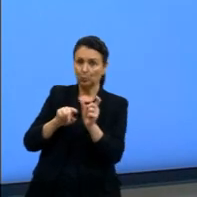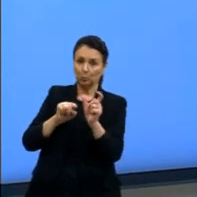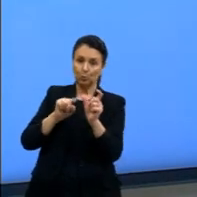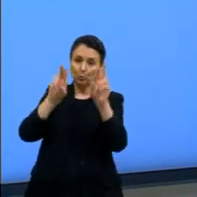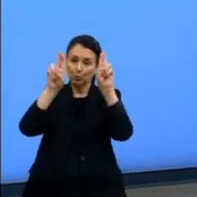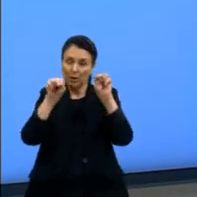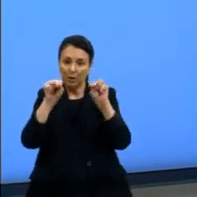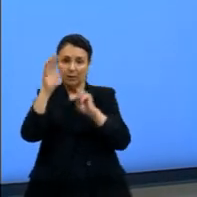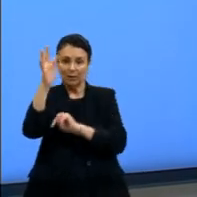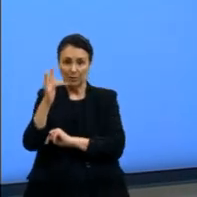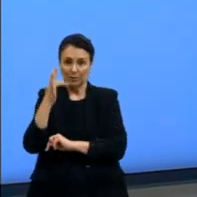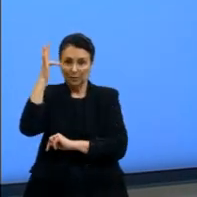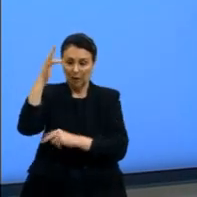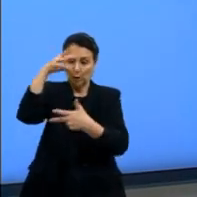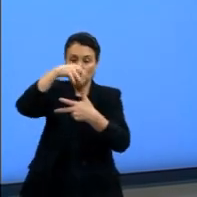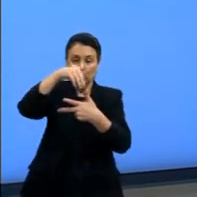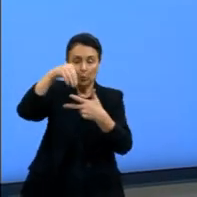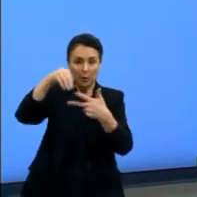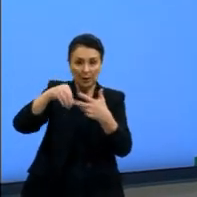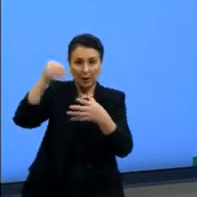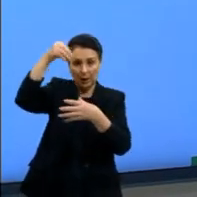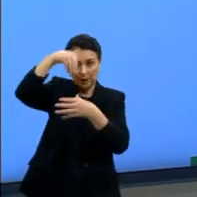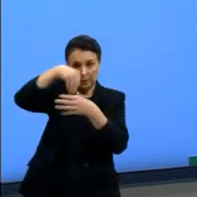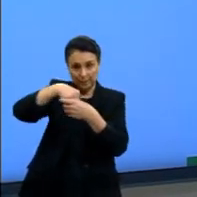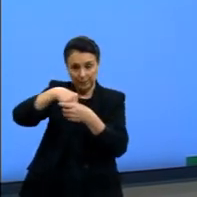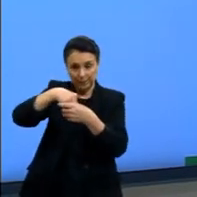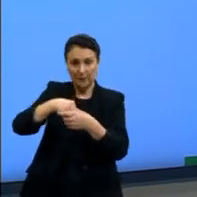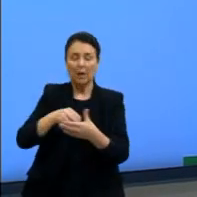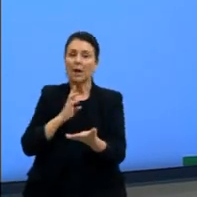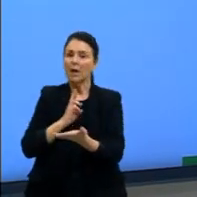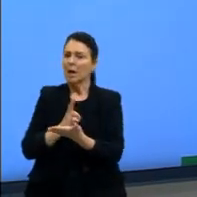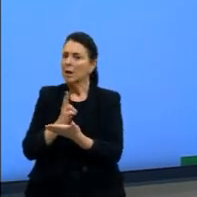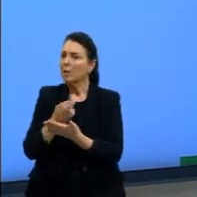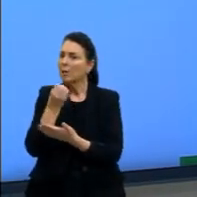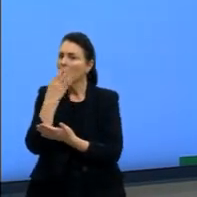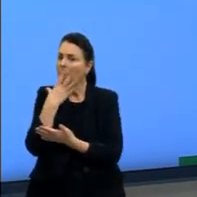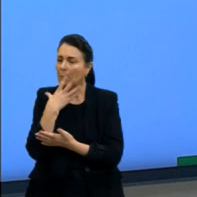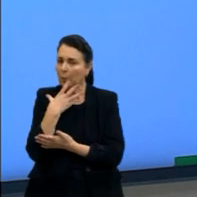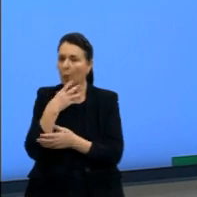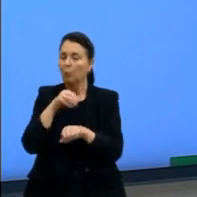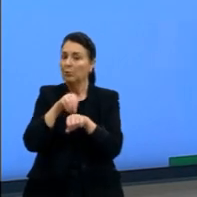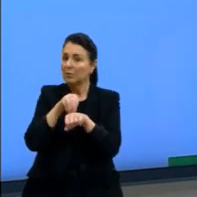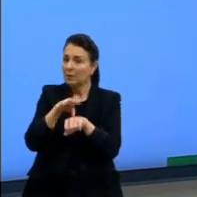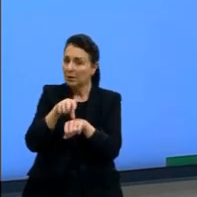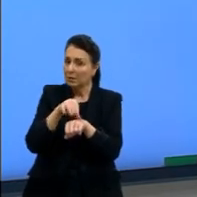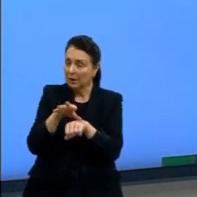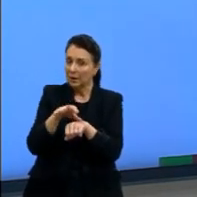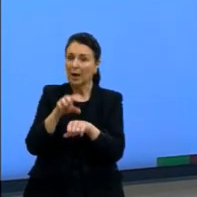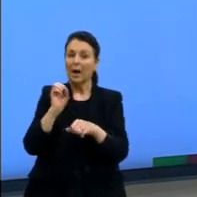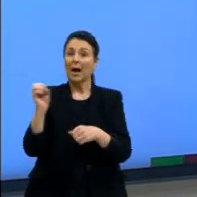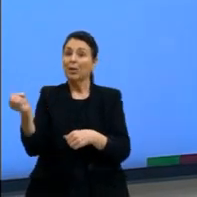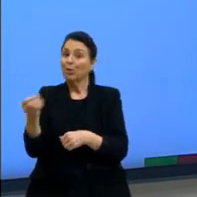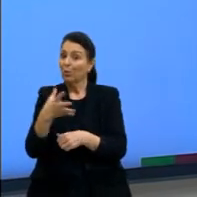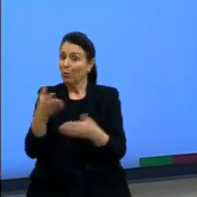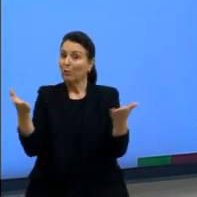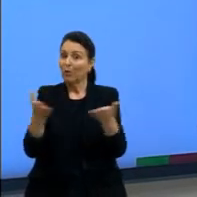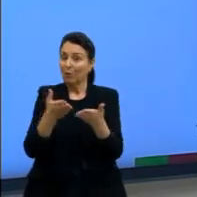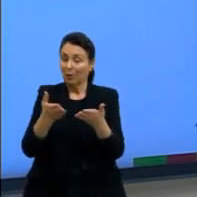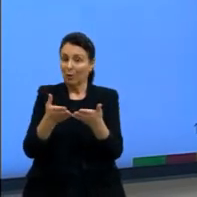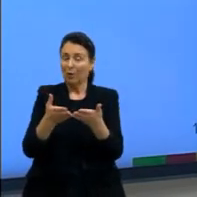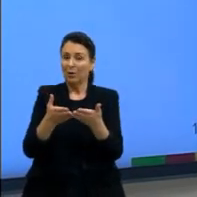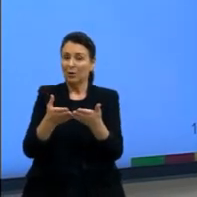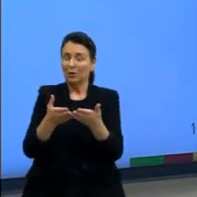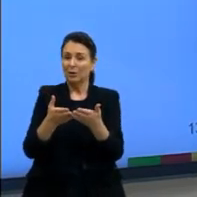do que o Enem vem trazer um sobre filosofia e também é sempre bom ressaltar que uma das novidades que o Enem traz a partir